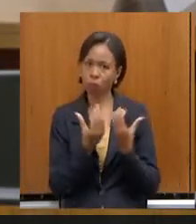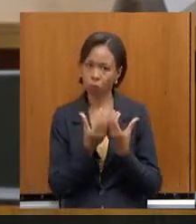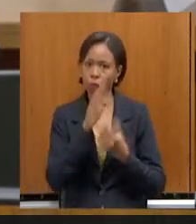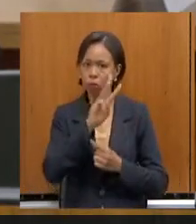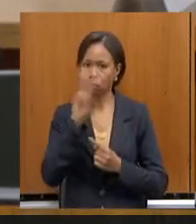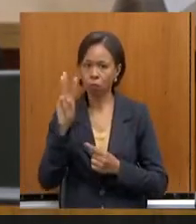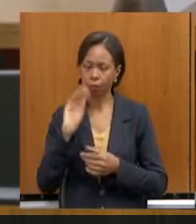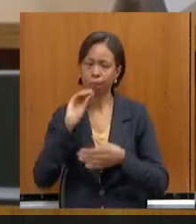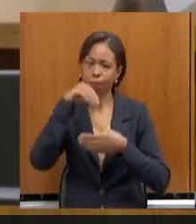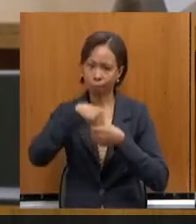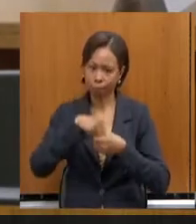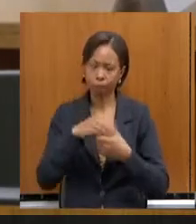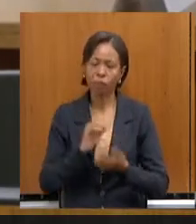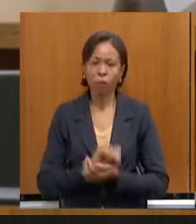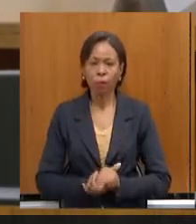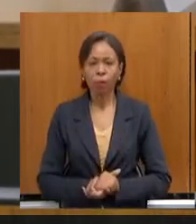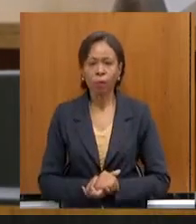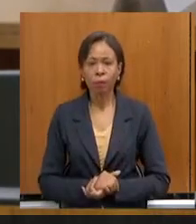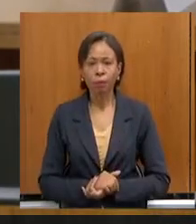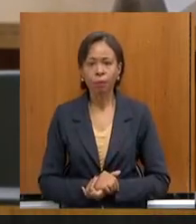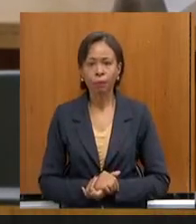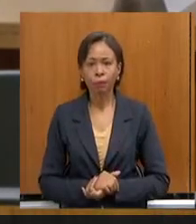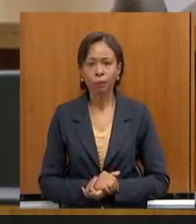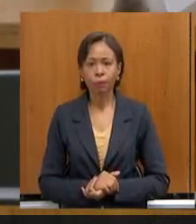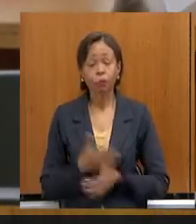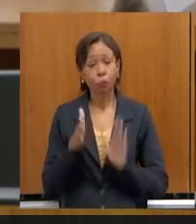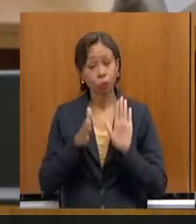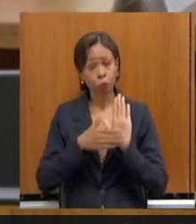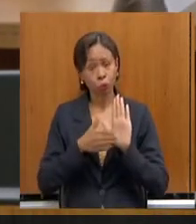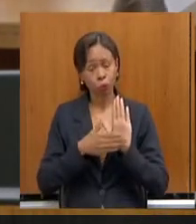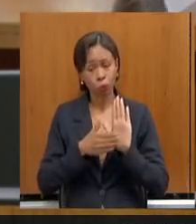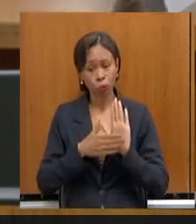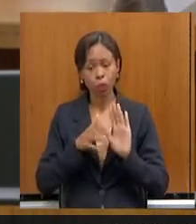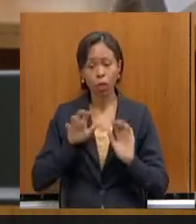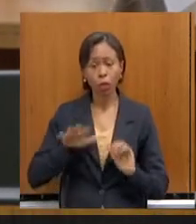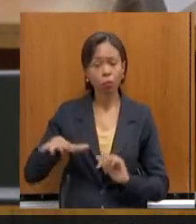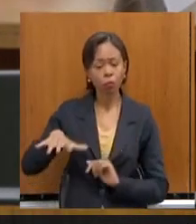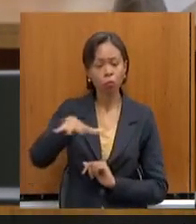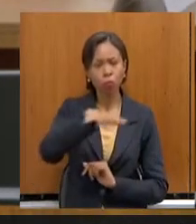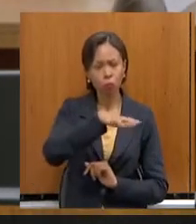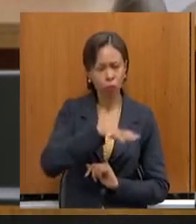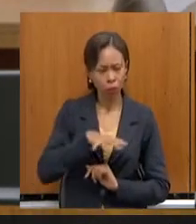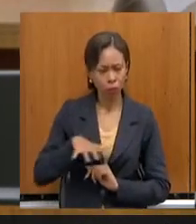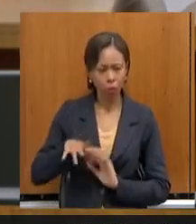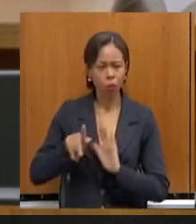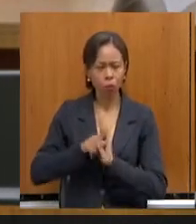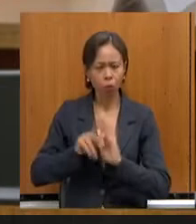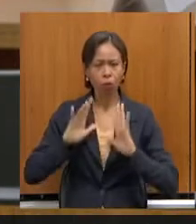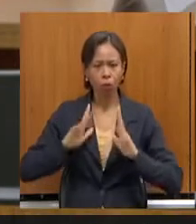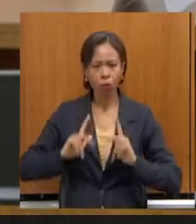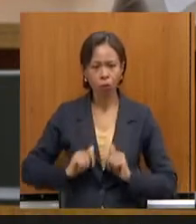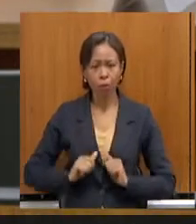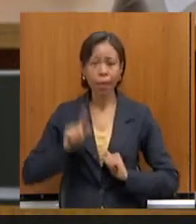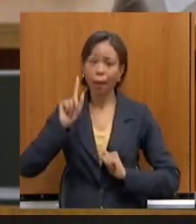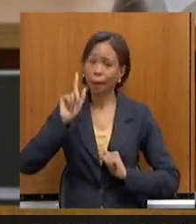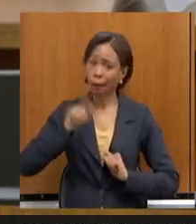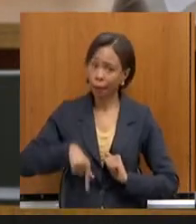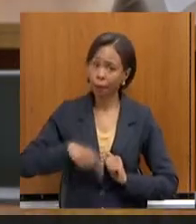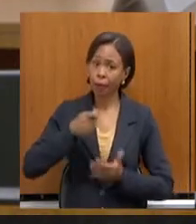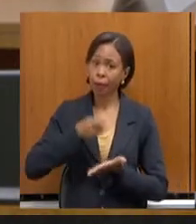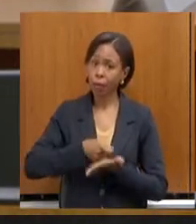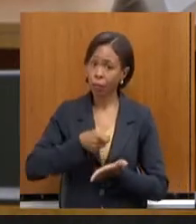bem Aqui é a proposta das unidades regionais de saneamento importante destacar que esta é uma determinação